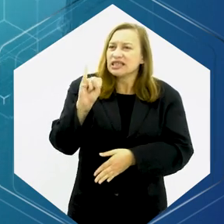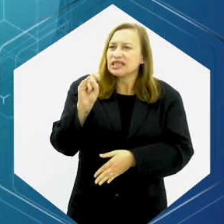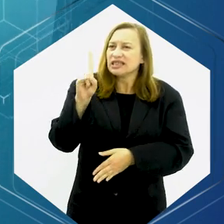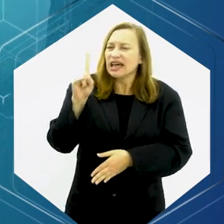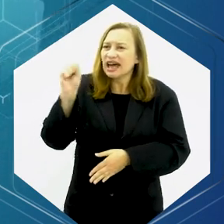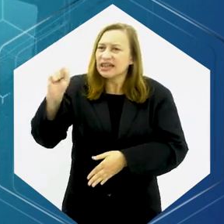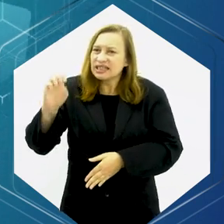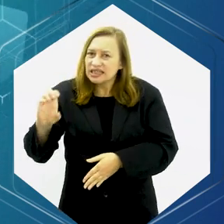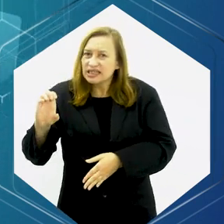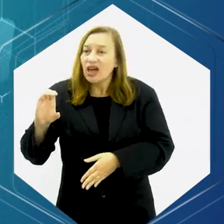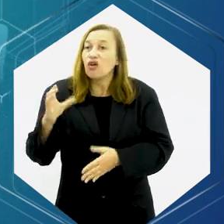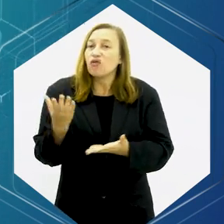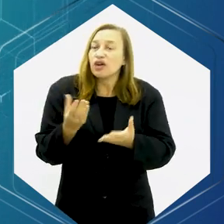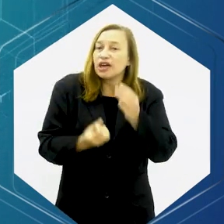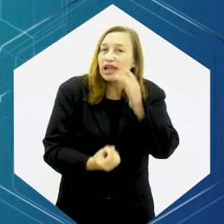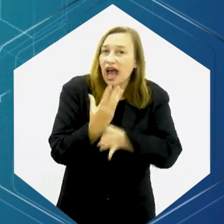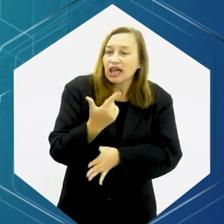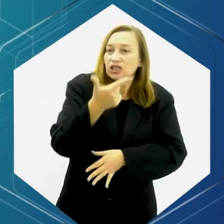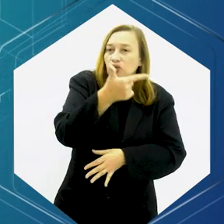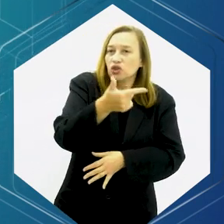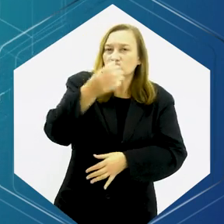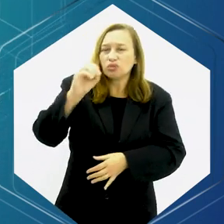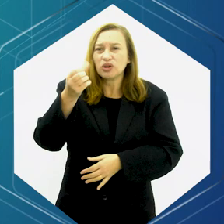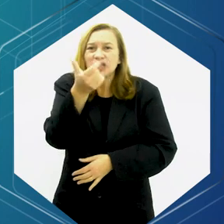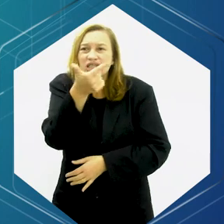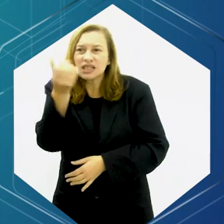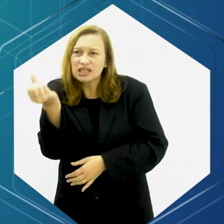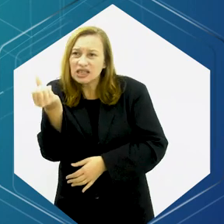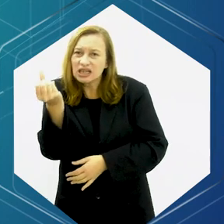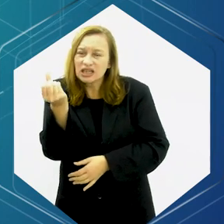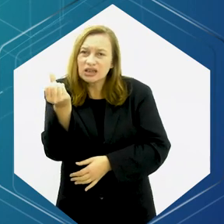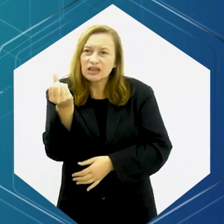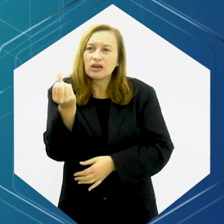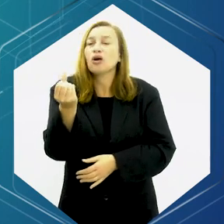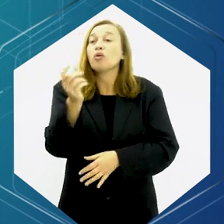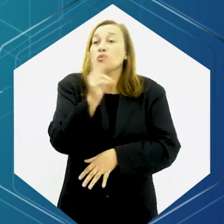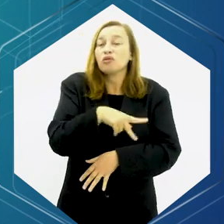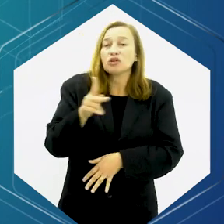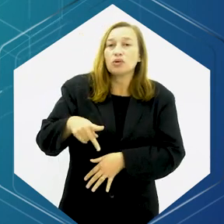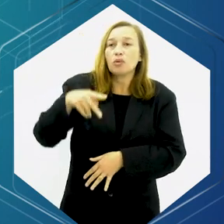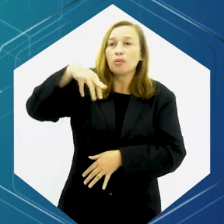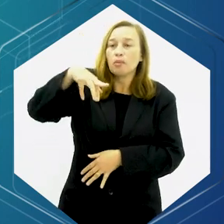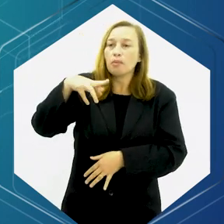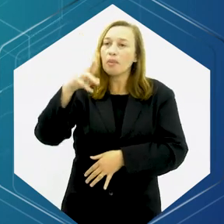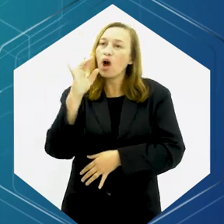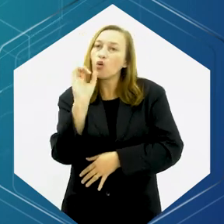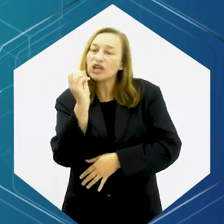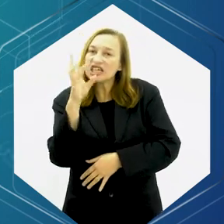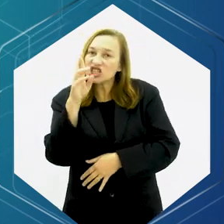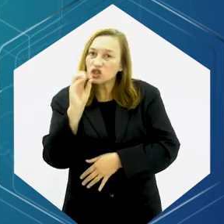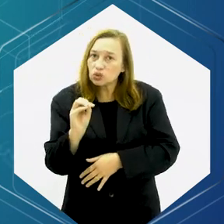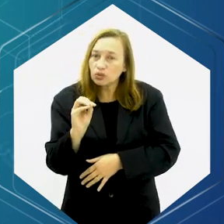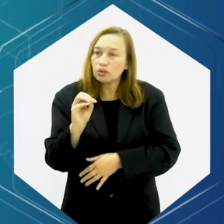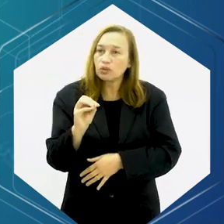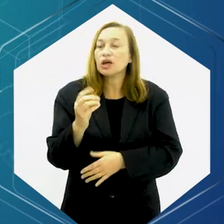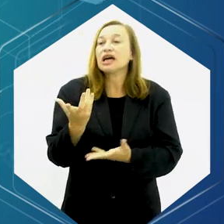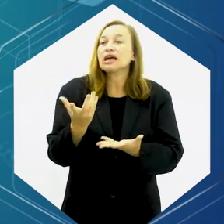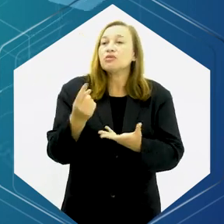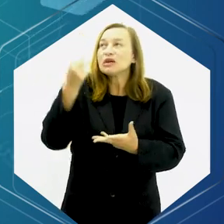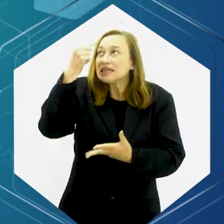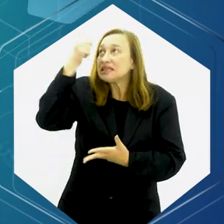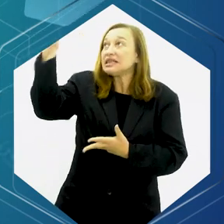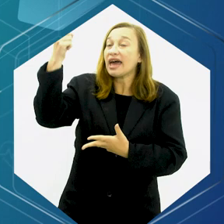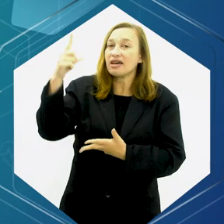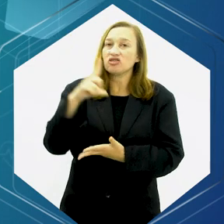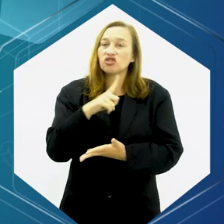criado em 2016 né ele foi ele é liderado aí pelo Professor Maurício Barreto e eles tiveram uma grande ideia